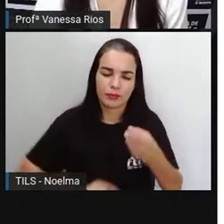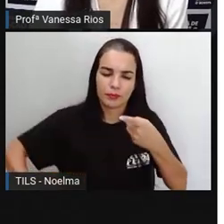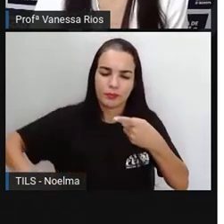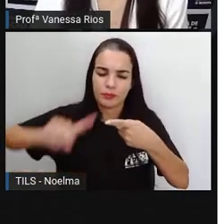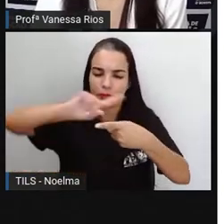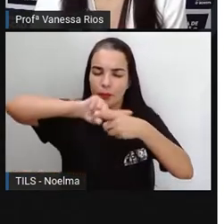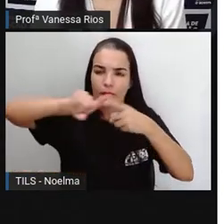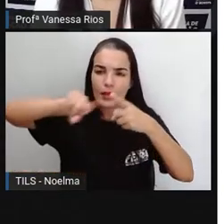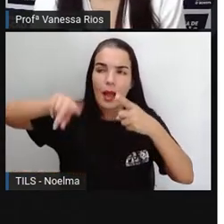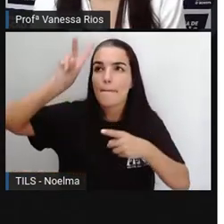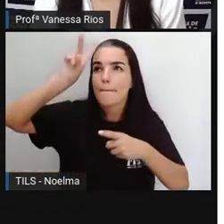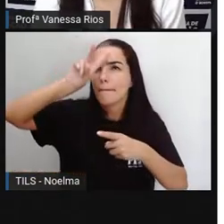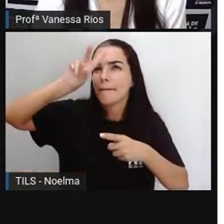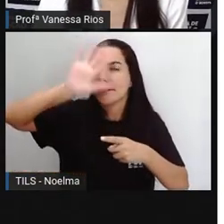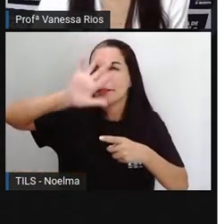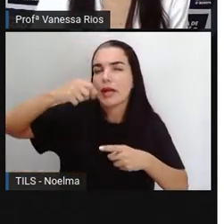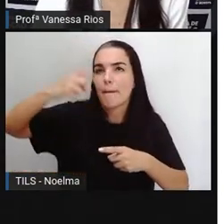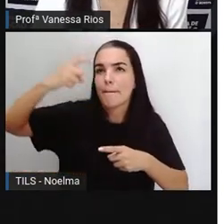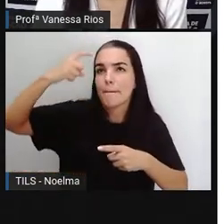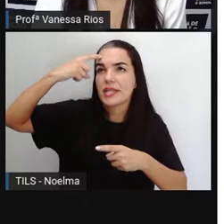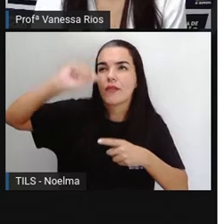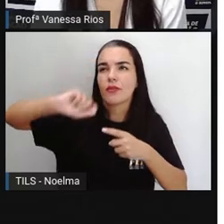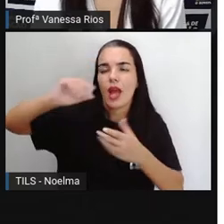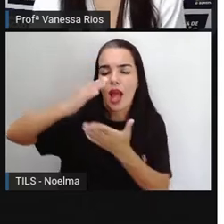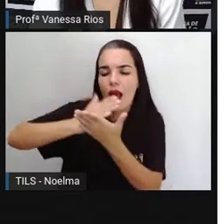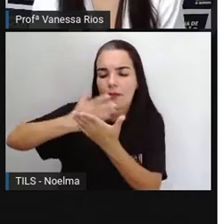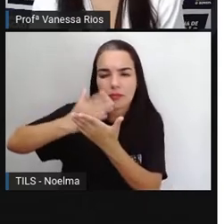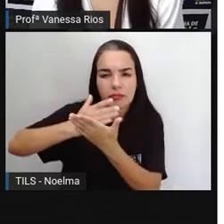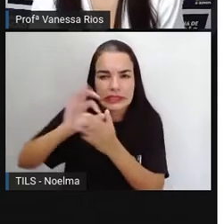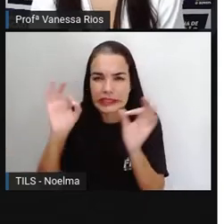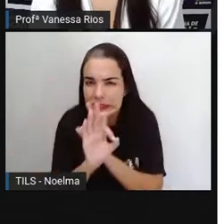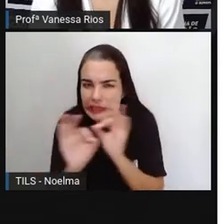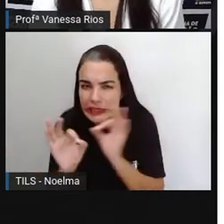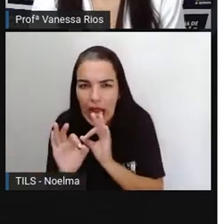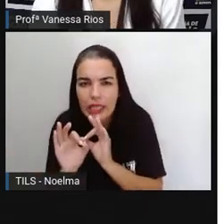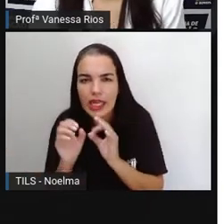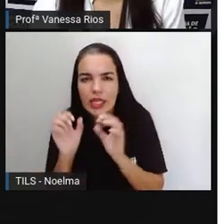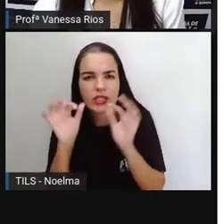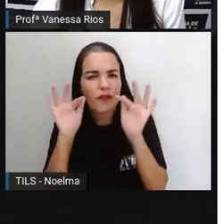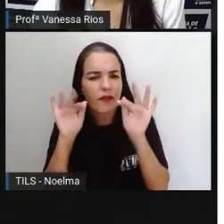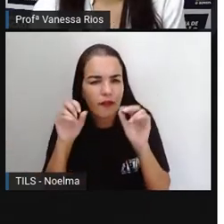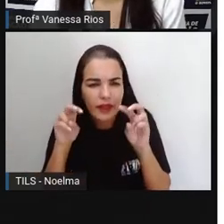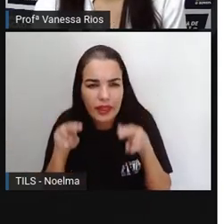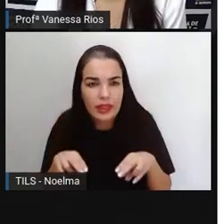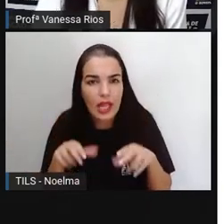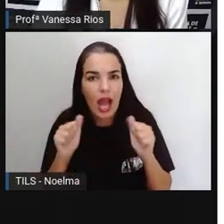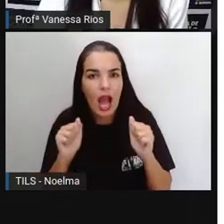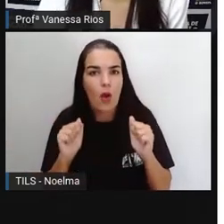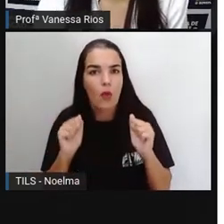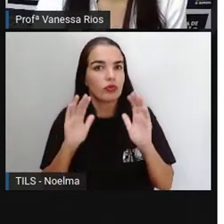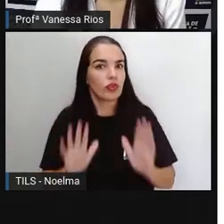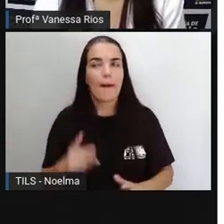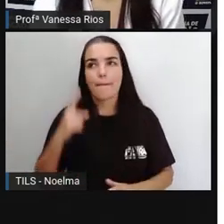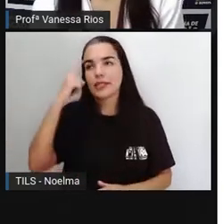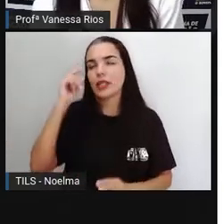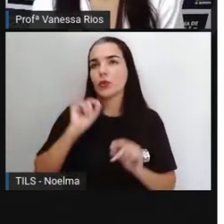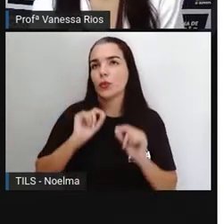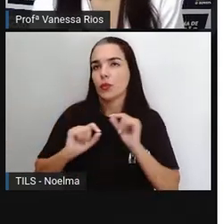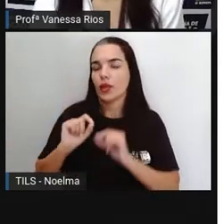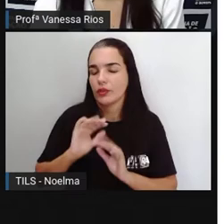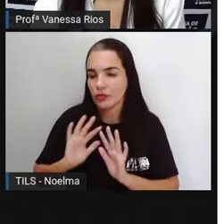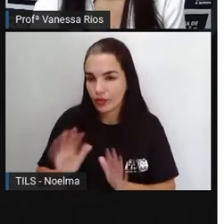princípio se achou que era uma partícula sem divisão, né? Que era a partícula final formadora das substâncias e